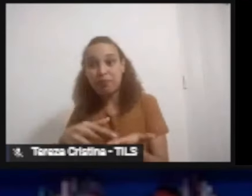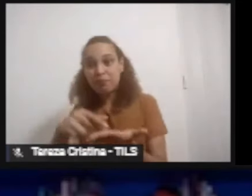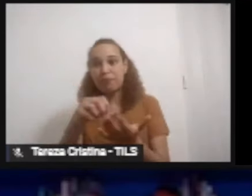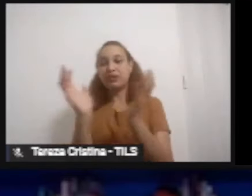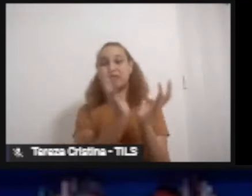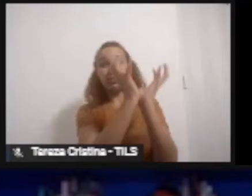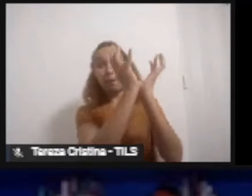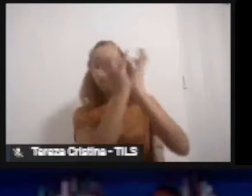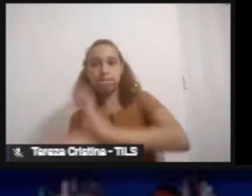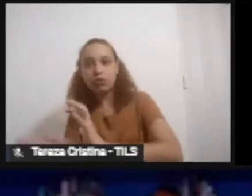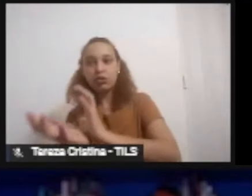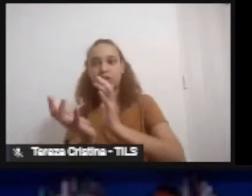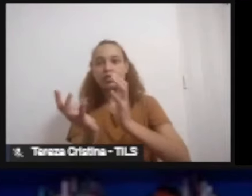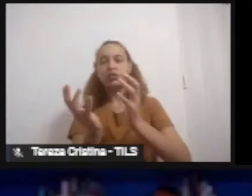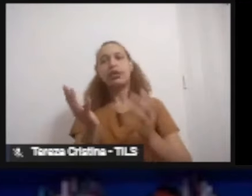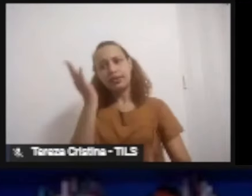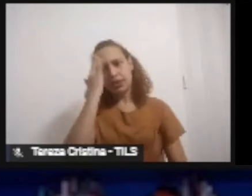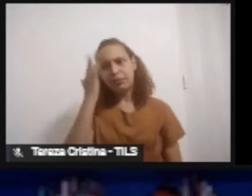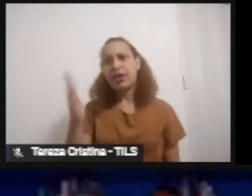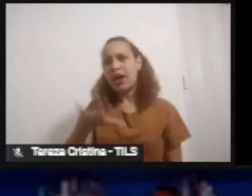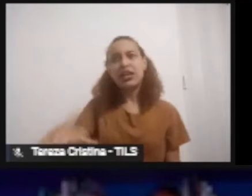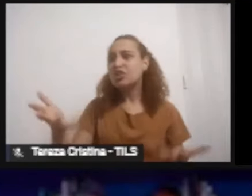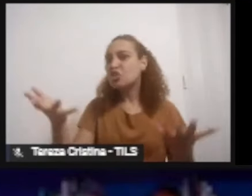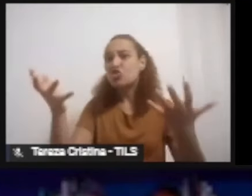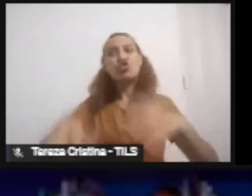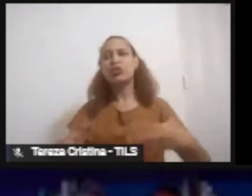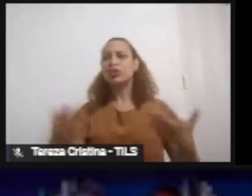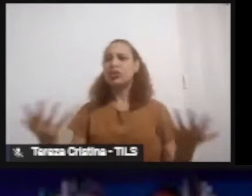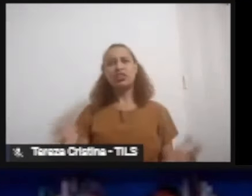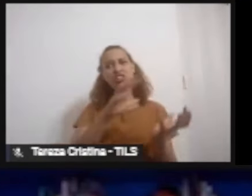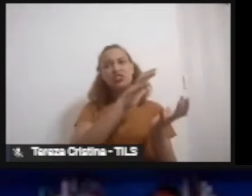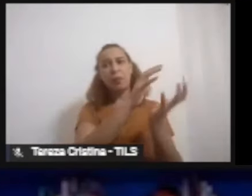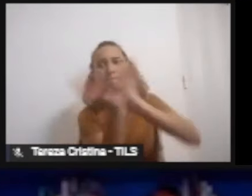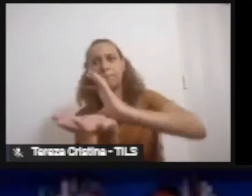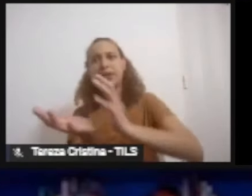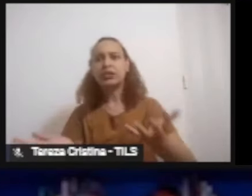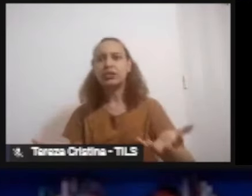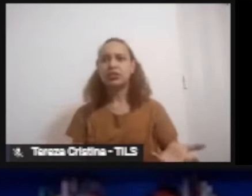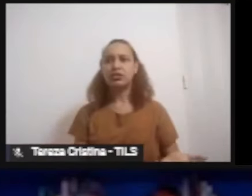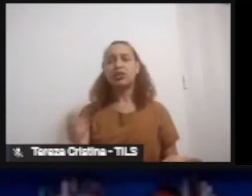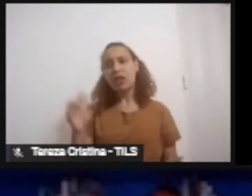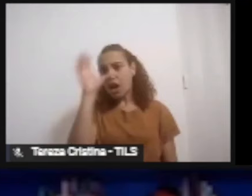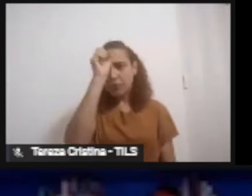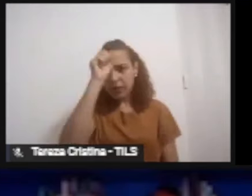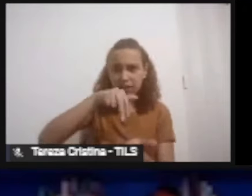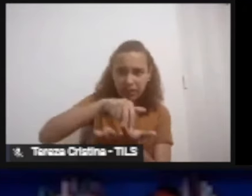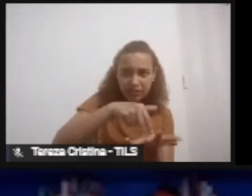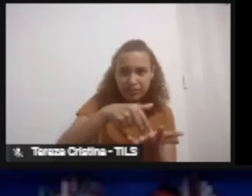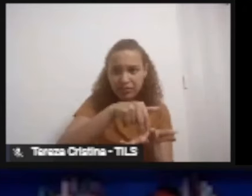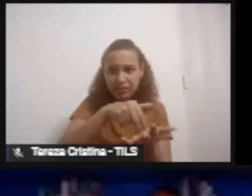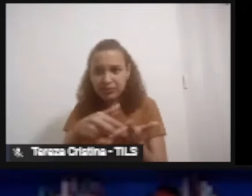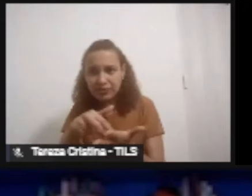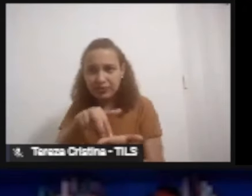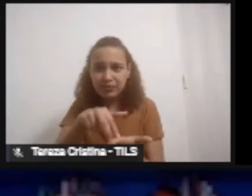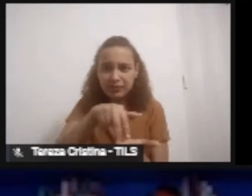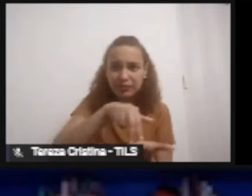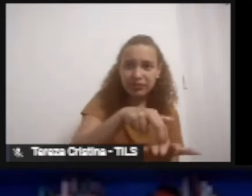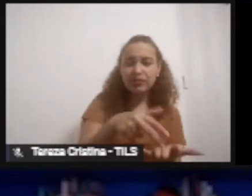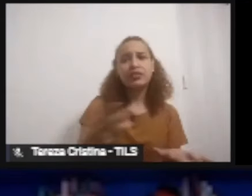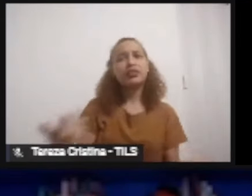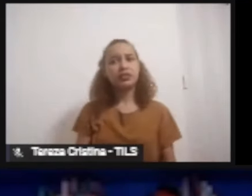adora, mas não foi intencional. A criança fez isso porque ela está aprendendo. Então, se você tem uma expectativa que não está de acordo